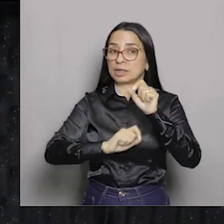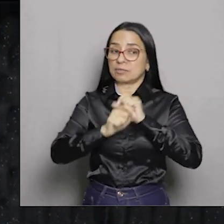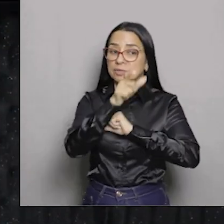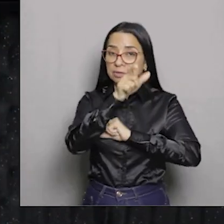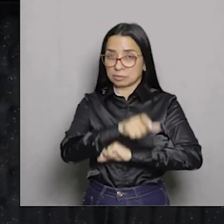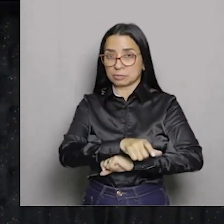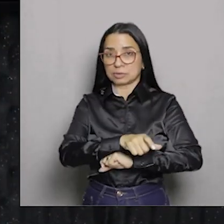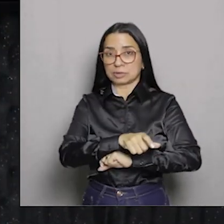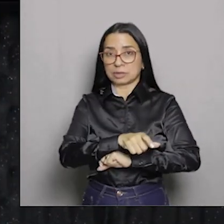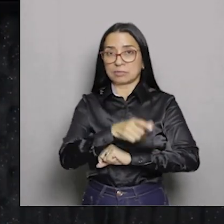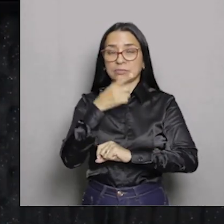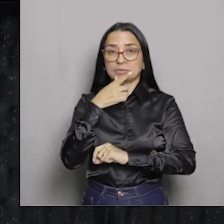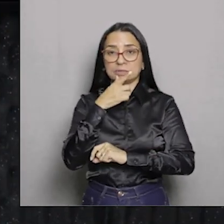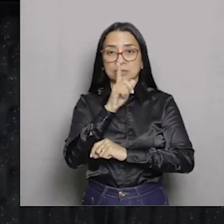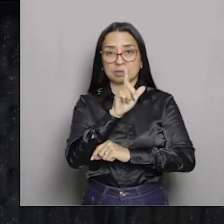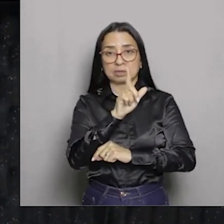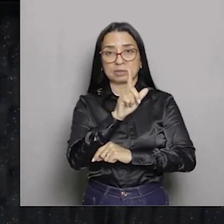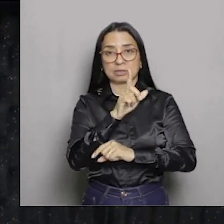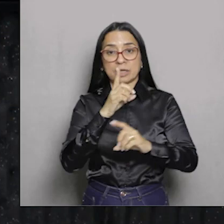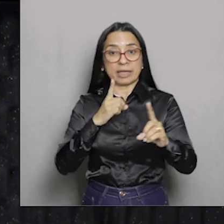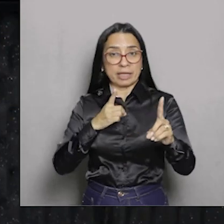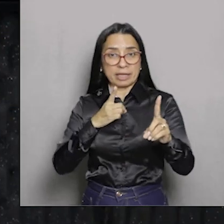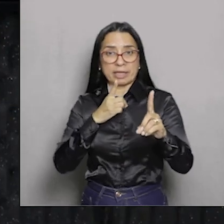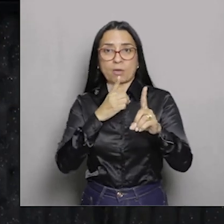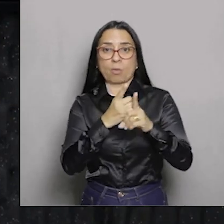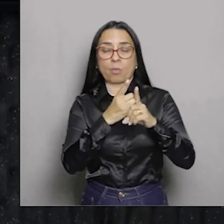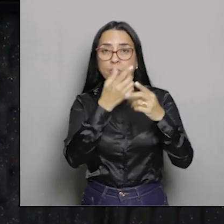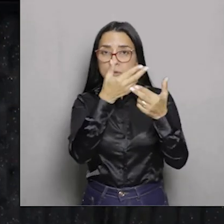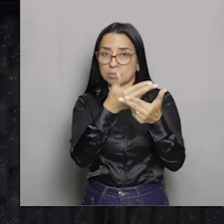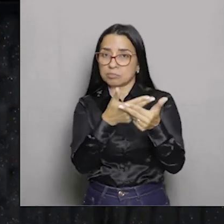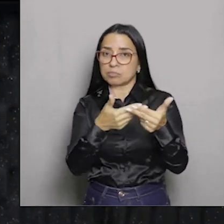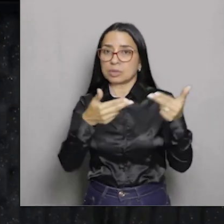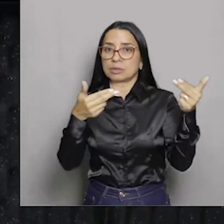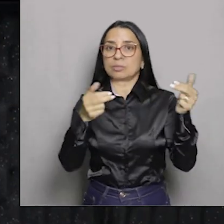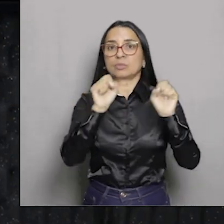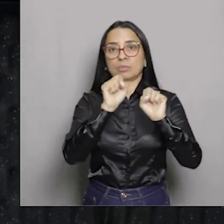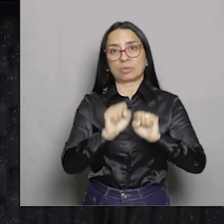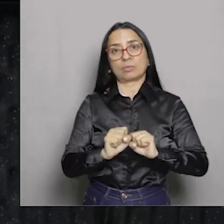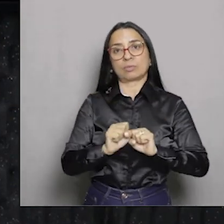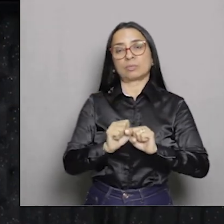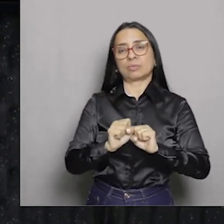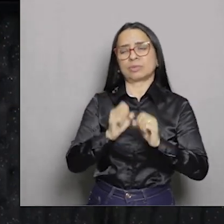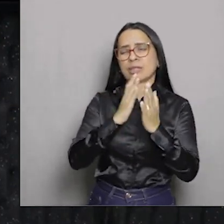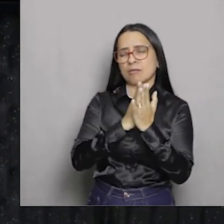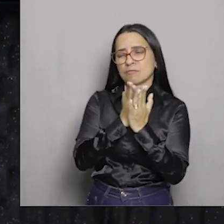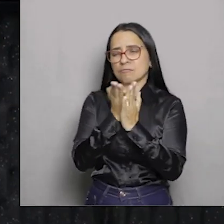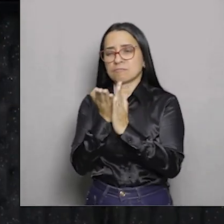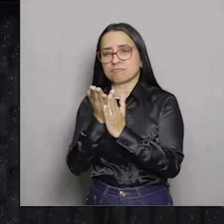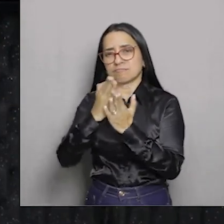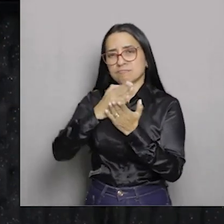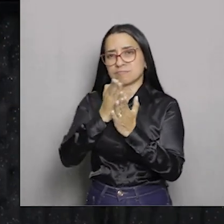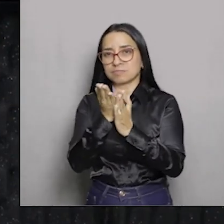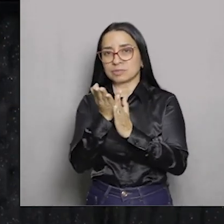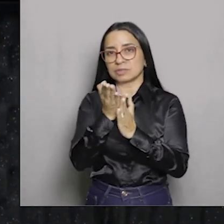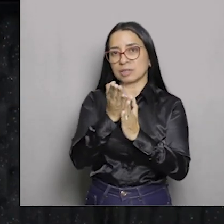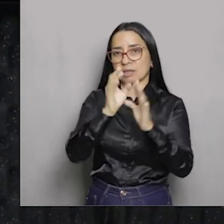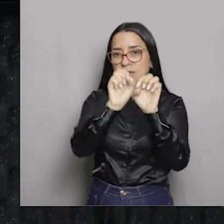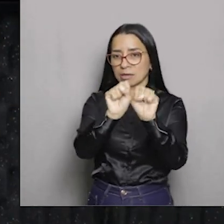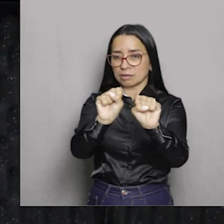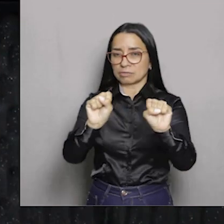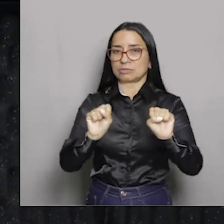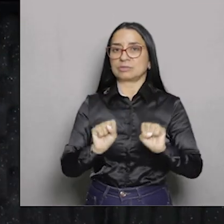de ganho, ele encontra um mecanismo para poder burlar, para poder fugir ao